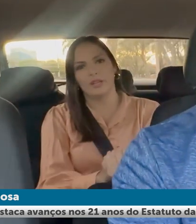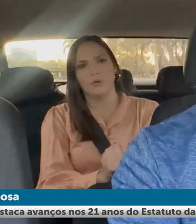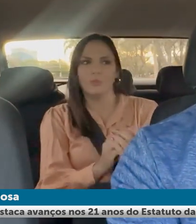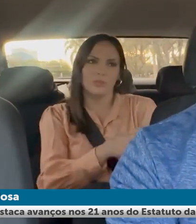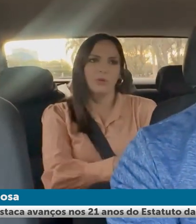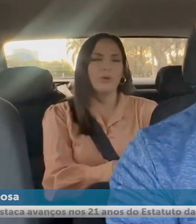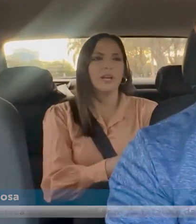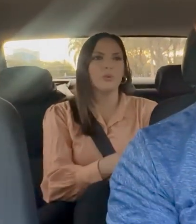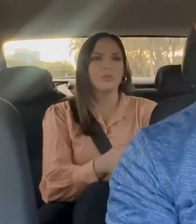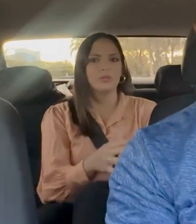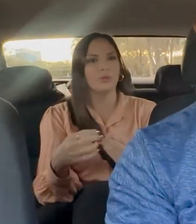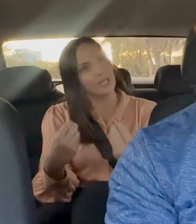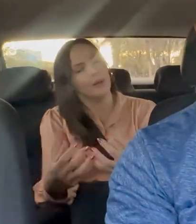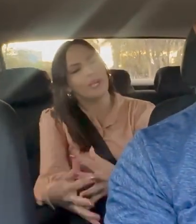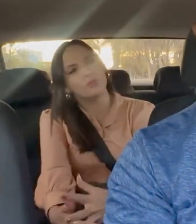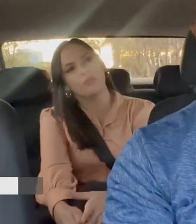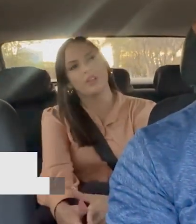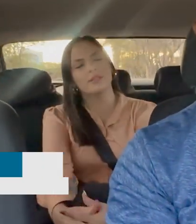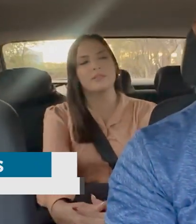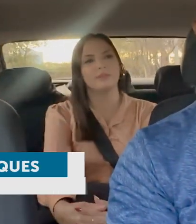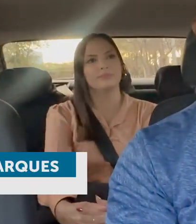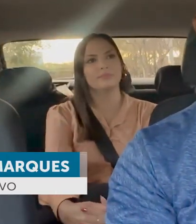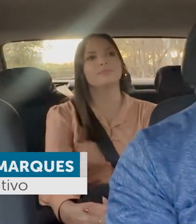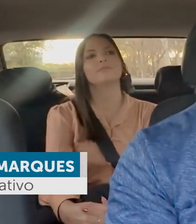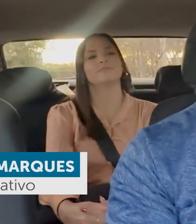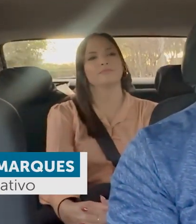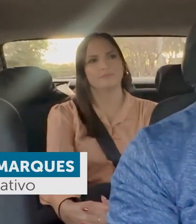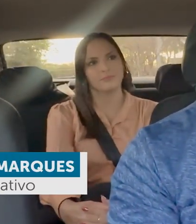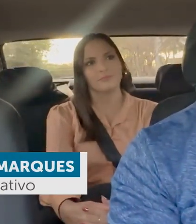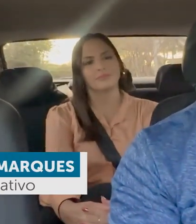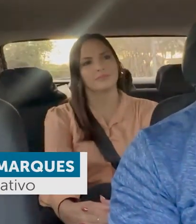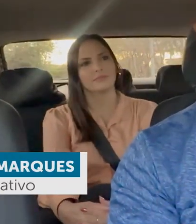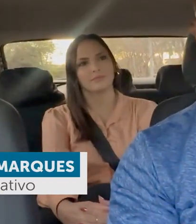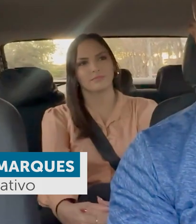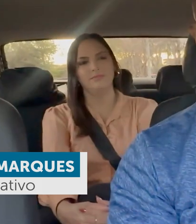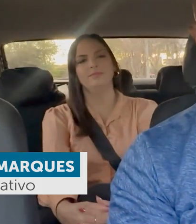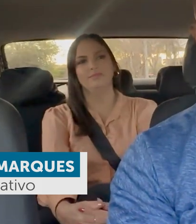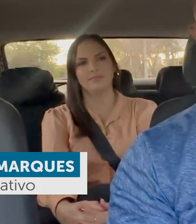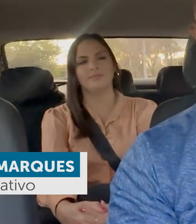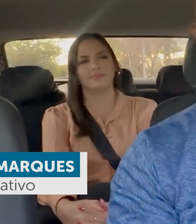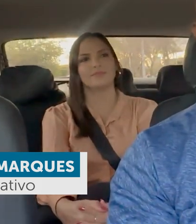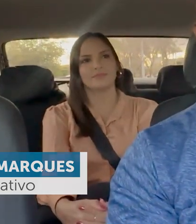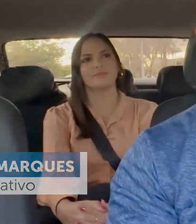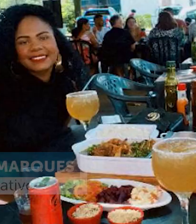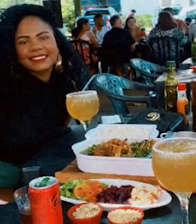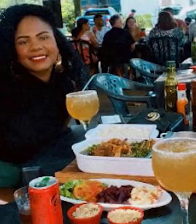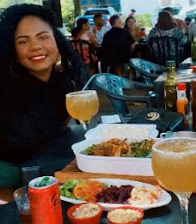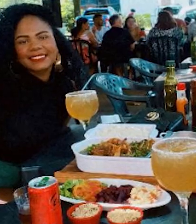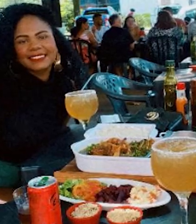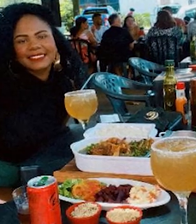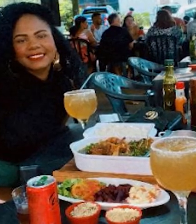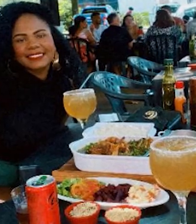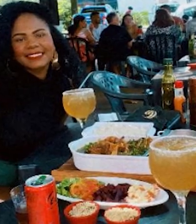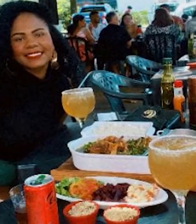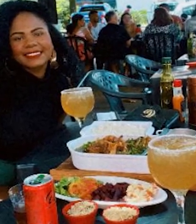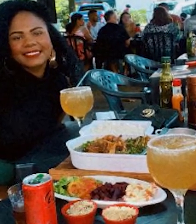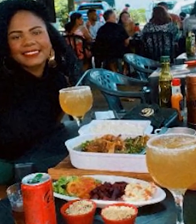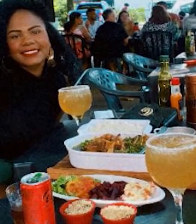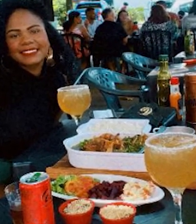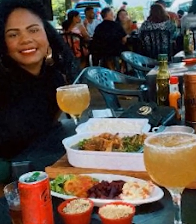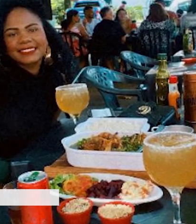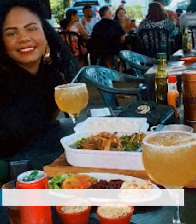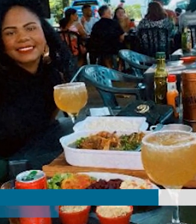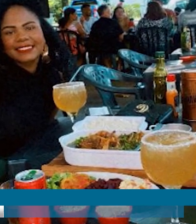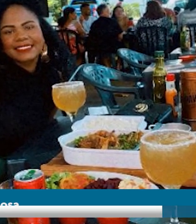do seu dinheiro, como o senhor cuida hoje? O tem alguém de confiança ou não? Ah, tenho. A pessoa que é uma minha esposa agora, recente, tem também minhas filhas.